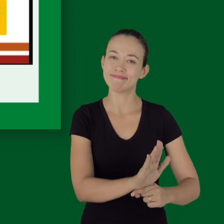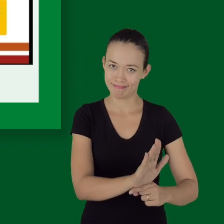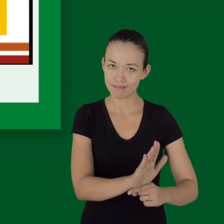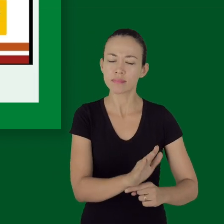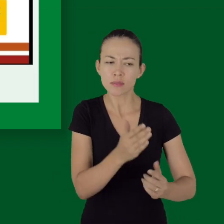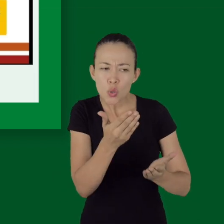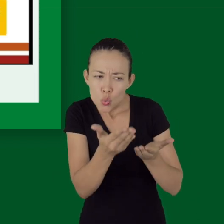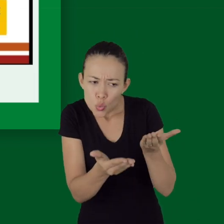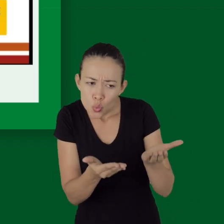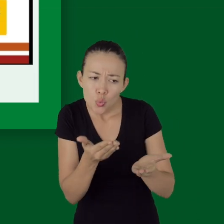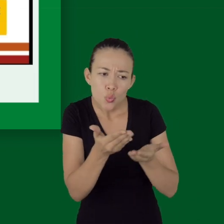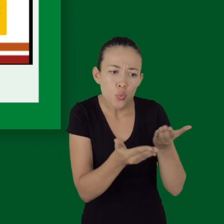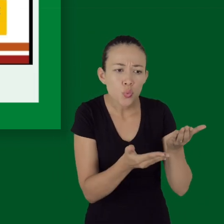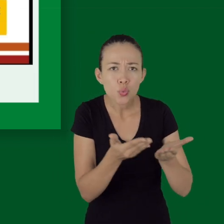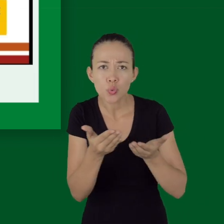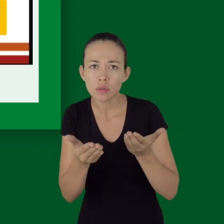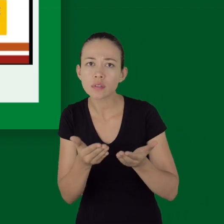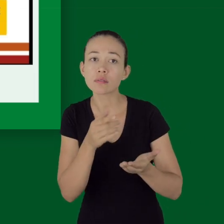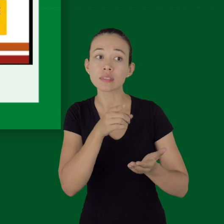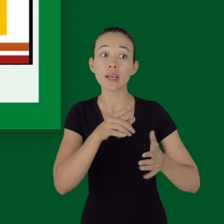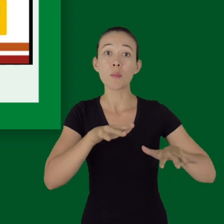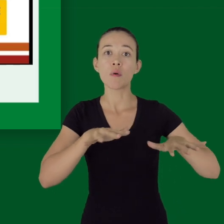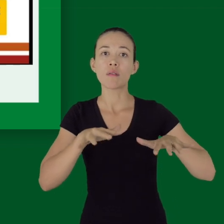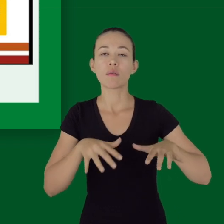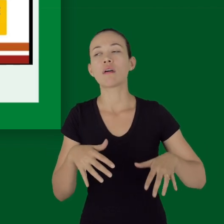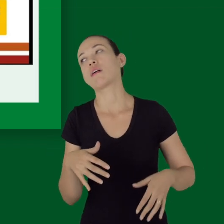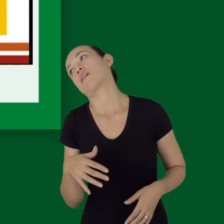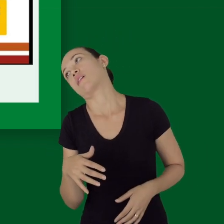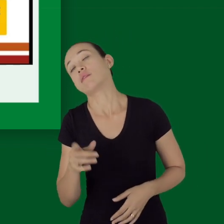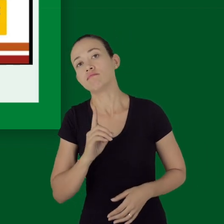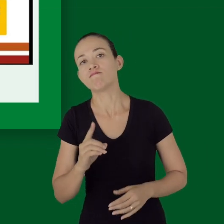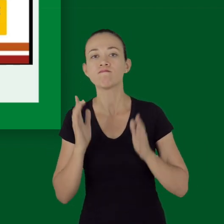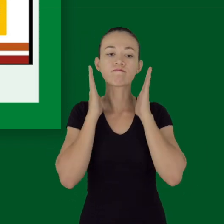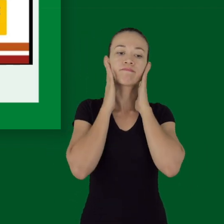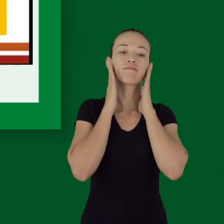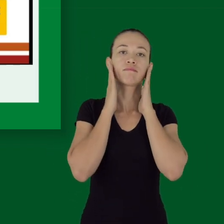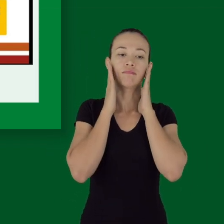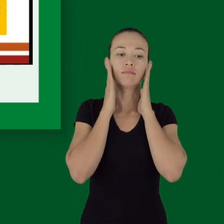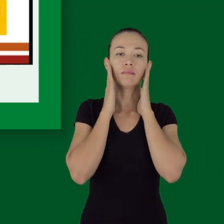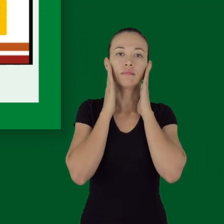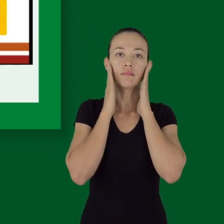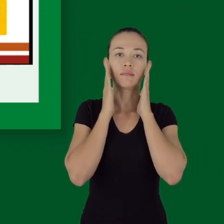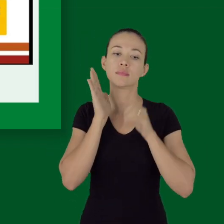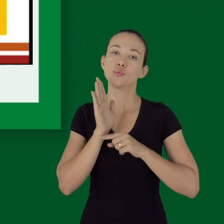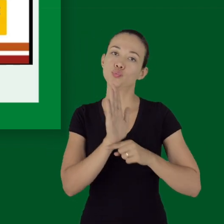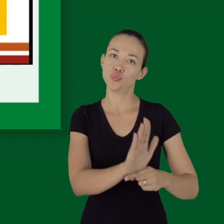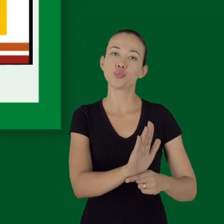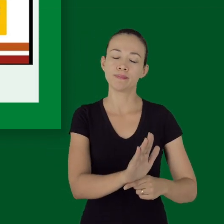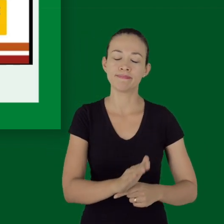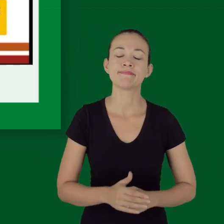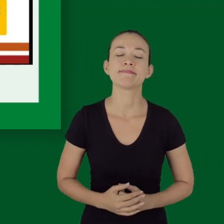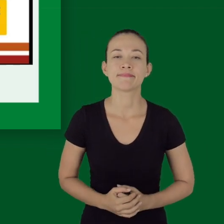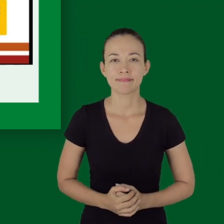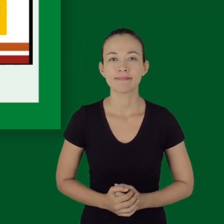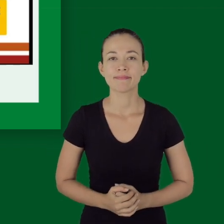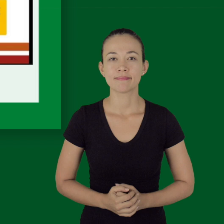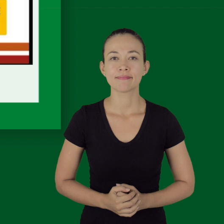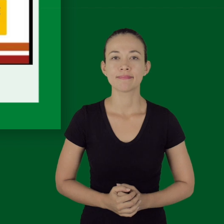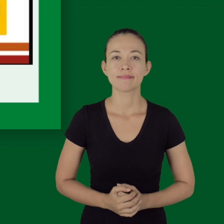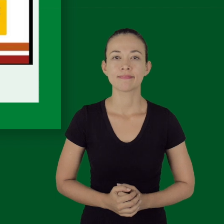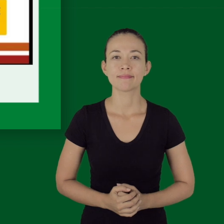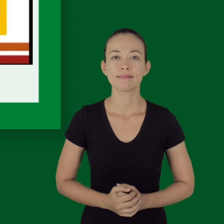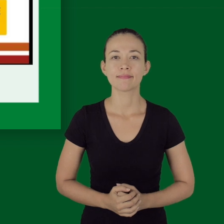em relação à movimentação. Então, o que é a premissa básica? Restrição dessa coluna. Isso precisa ser